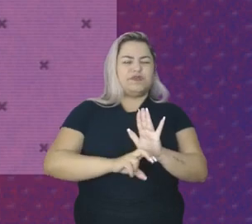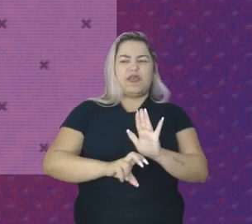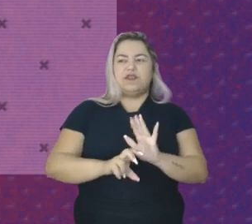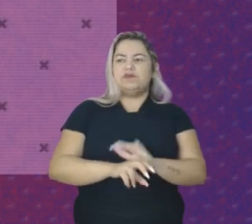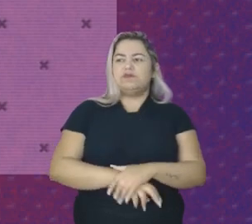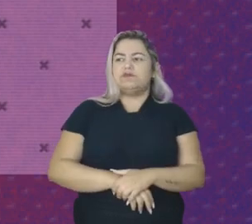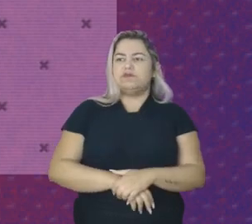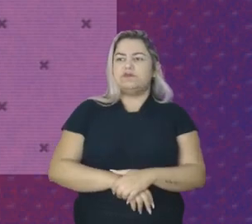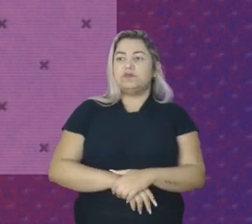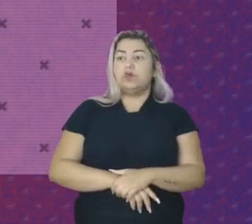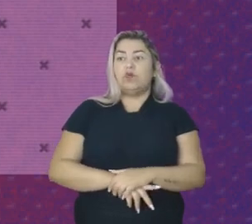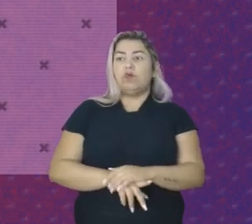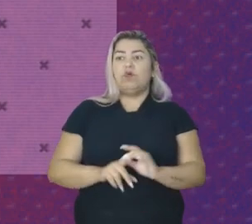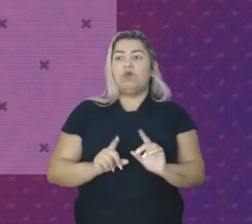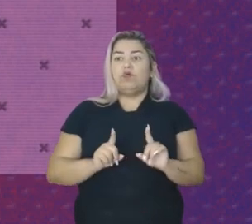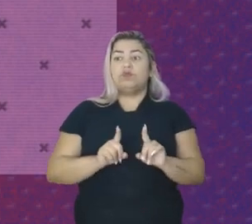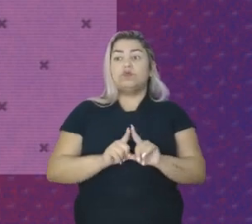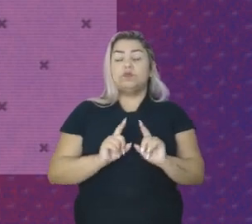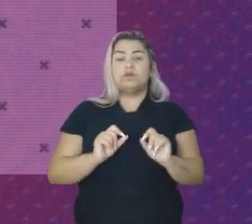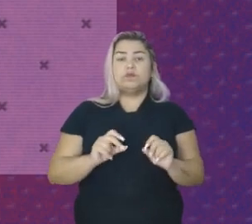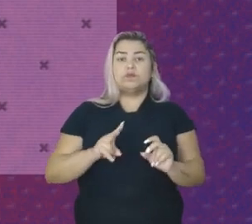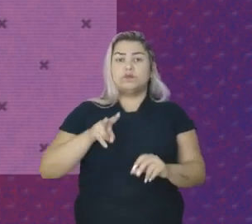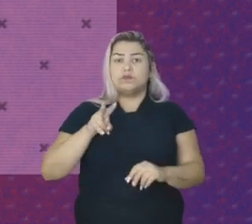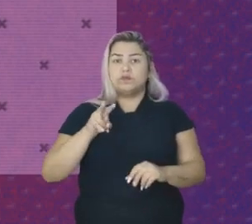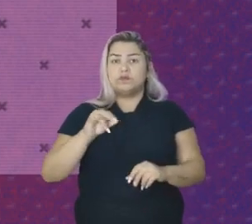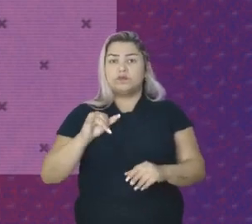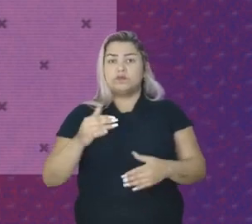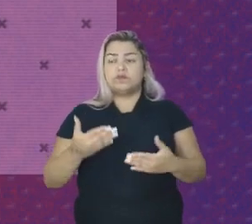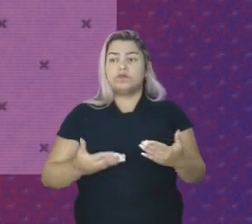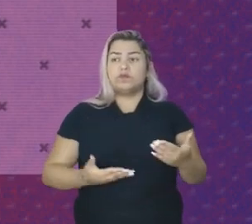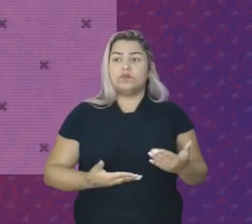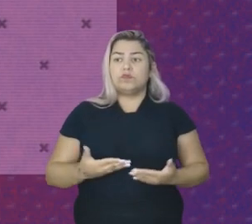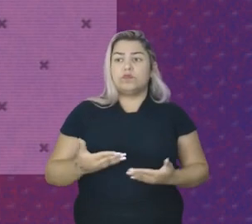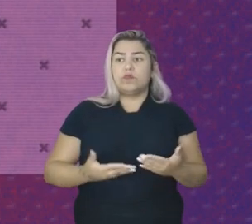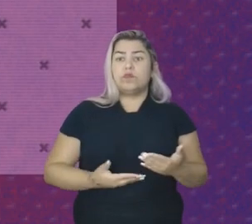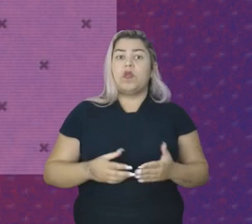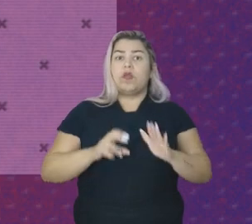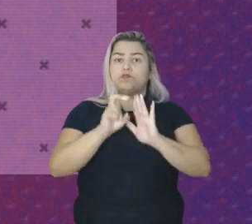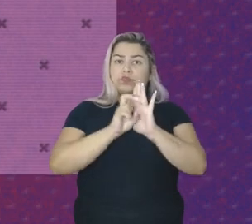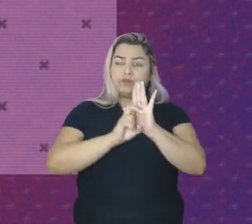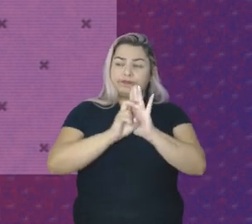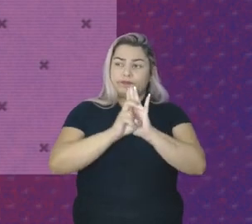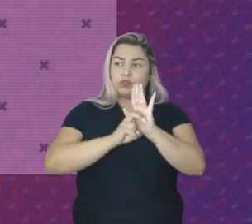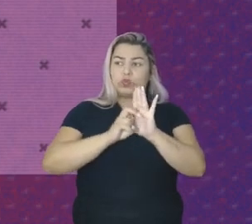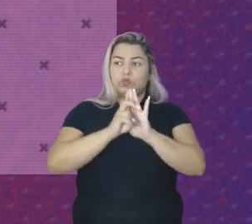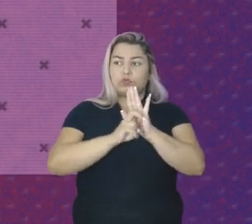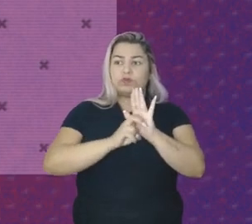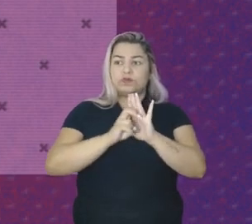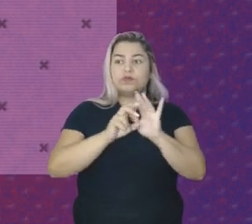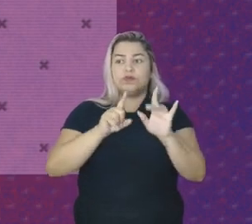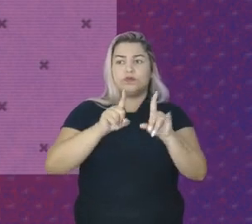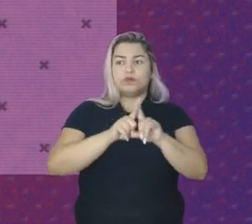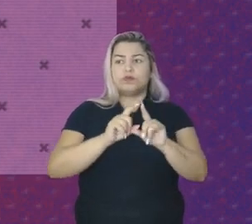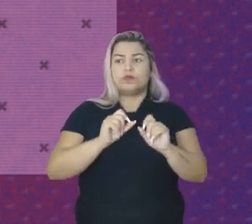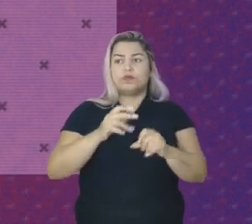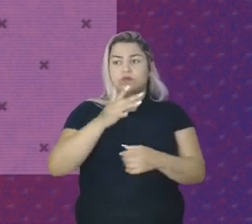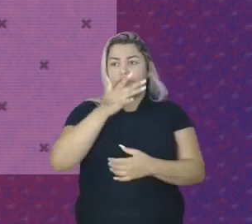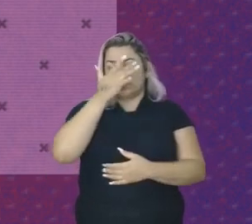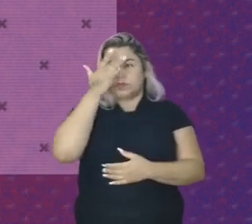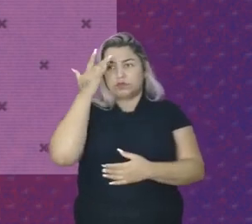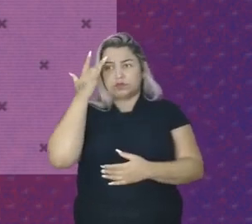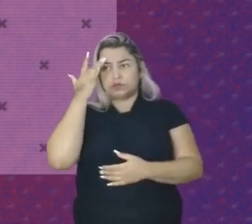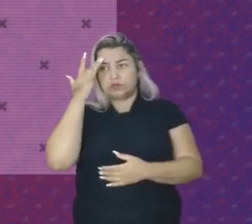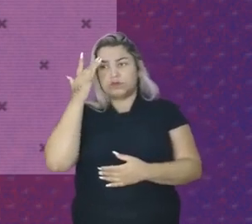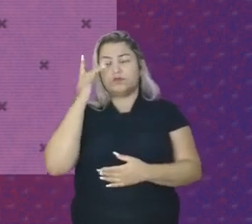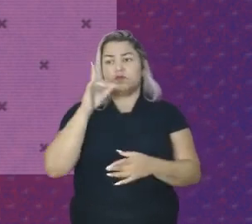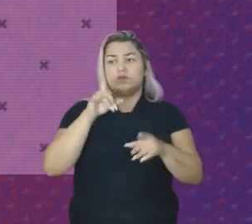Esse caso vai servir tanto para a Patrulha Maria da Penha quanto para as delegacias especializadas. A